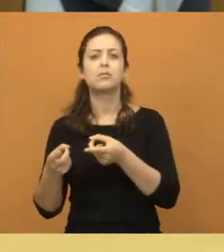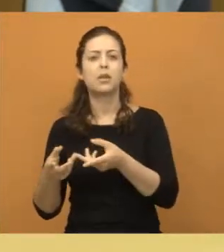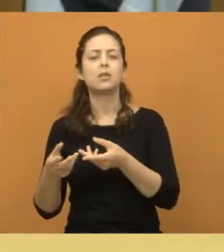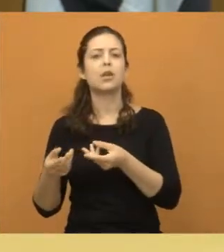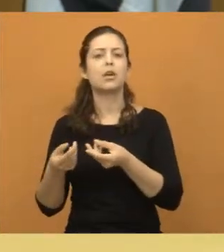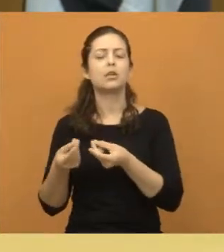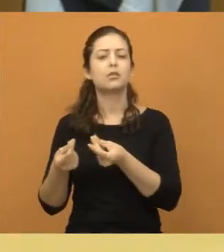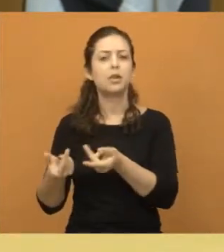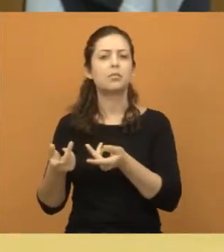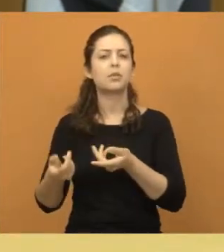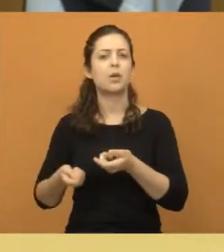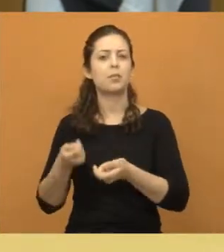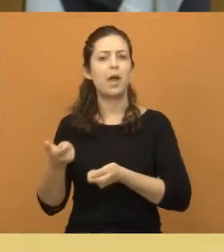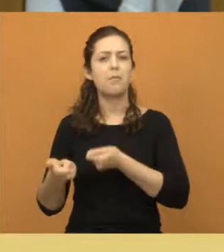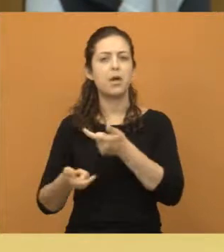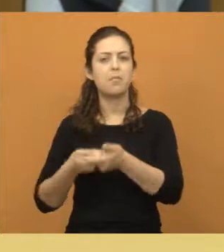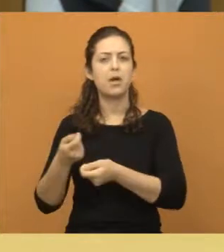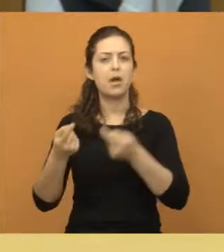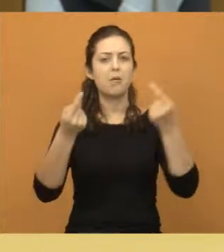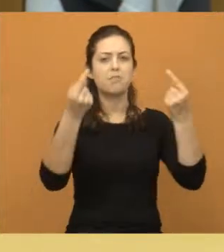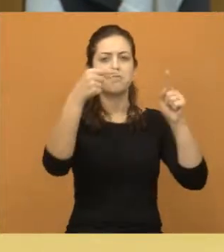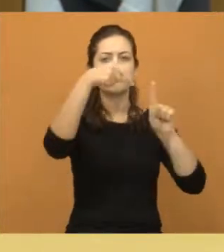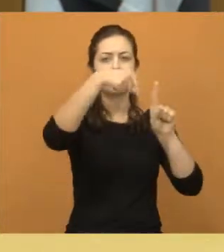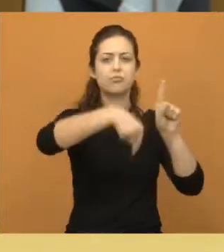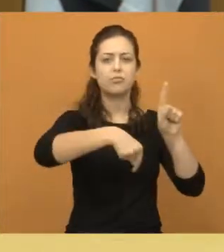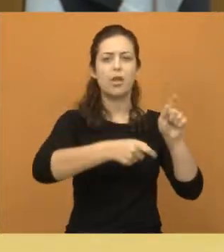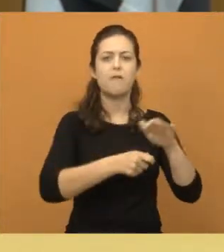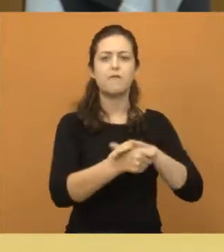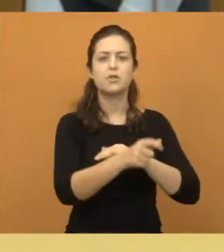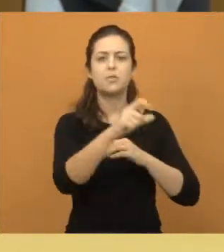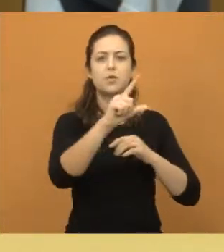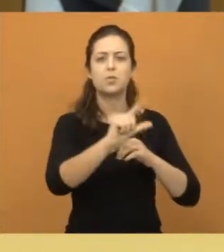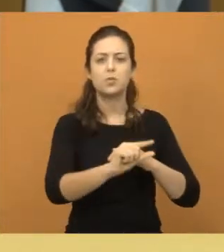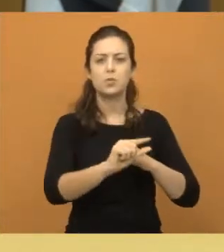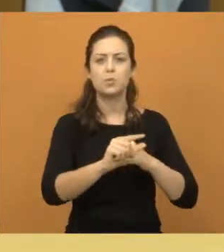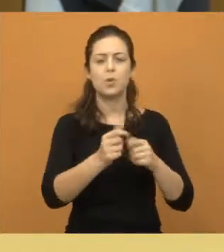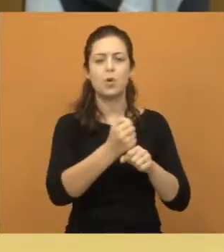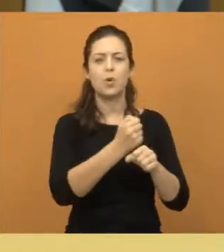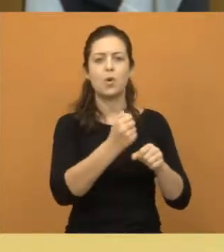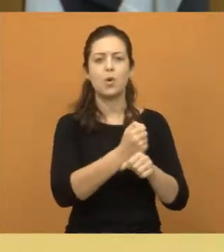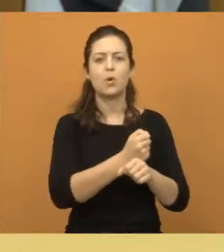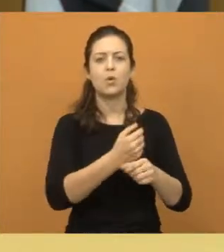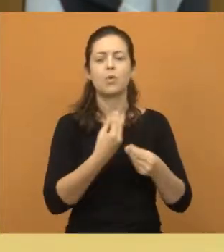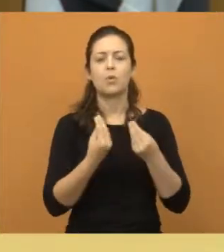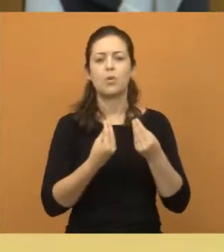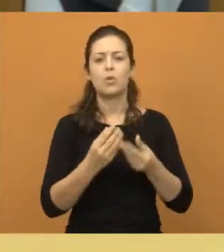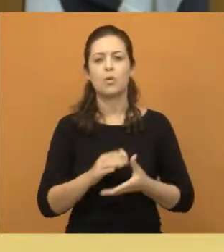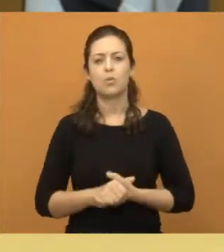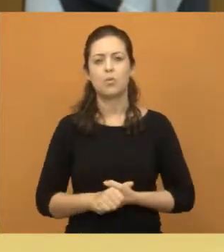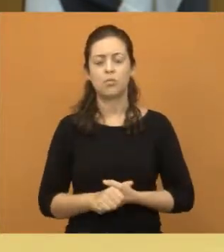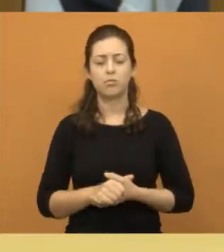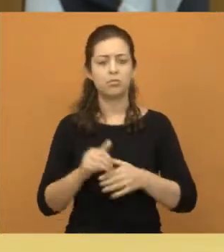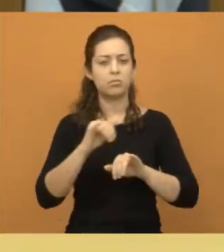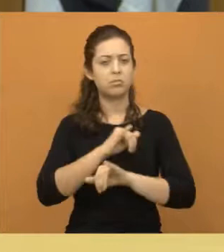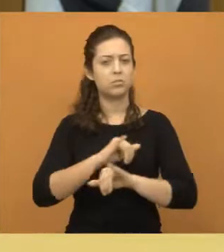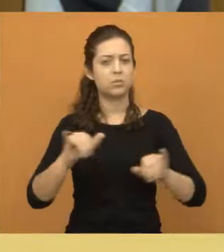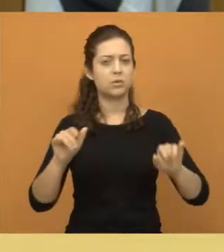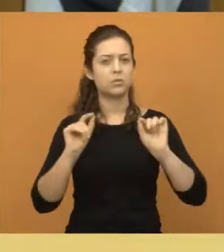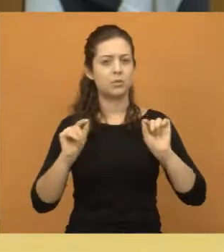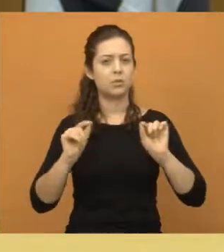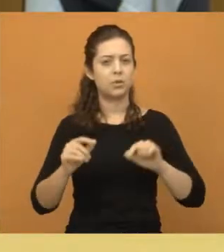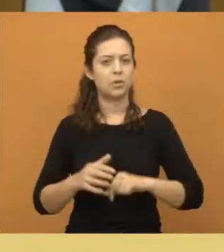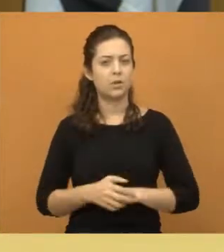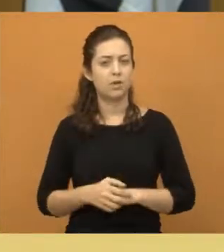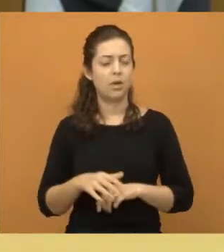e uma queda na área dos investimentos em obras. Então, eu quero dizer para vocês